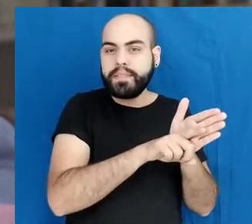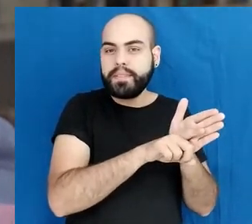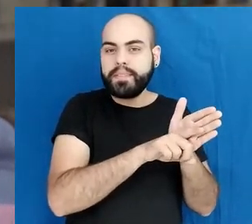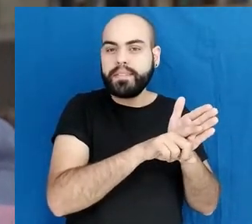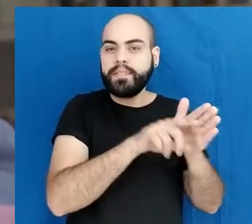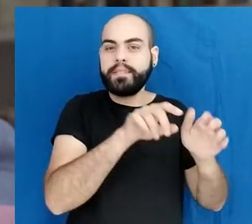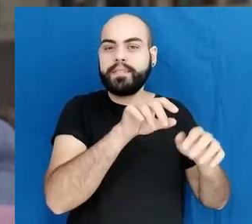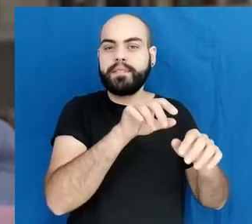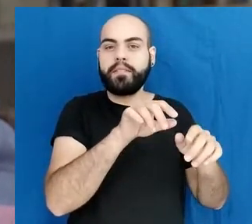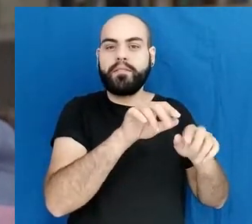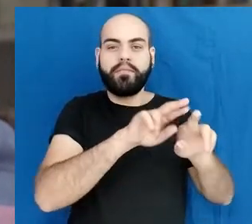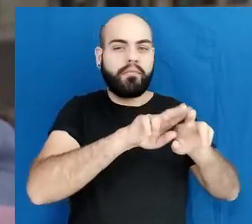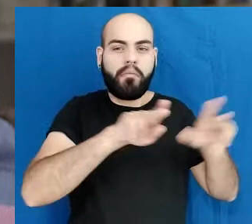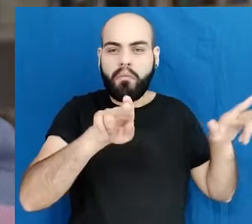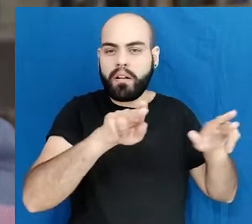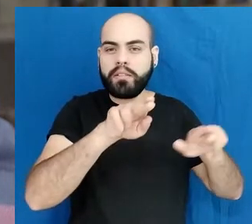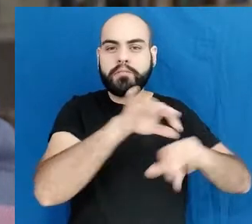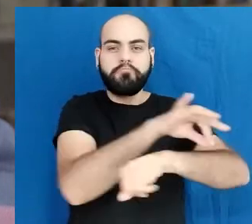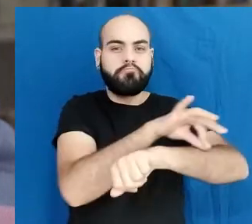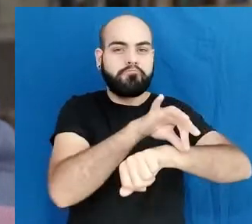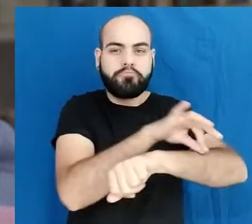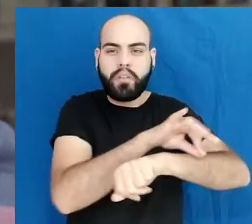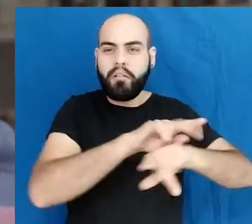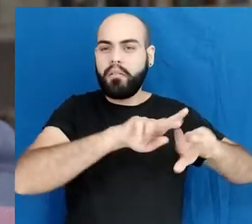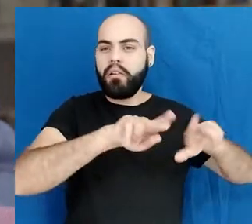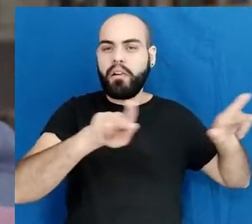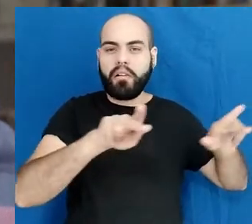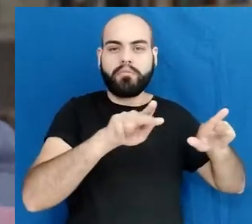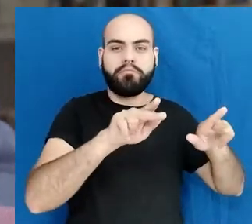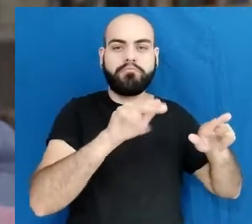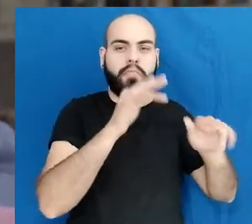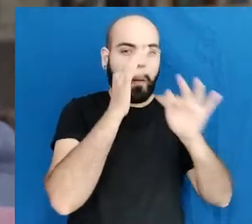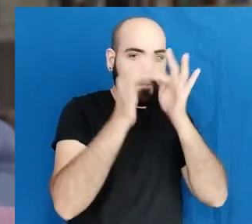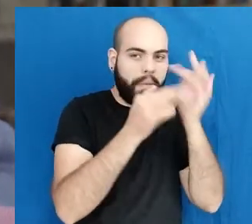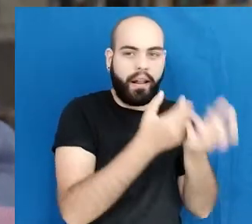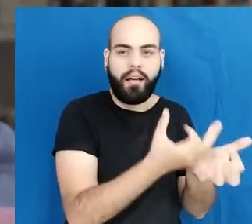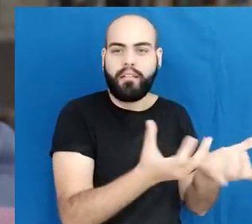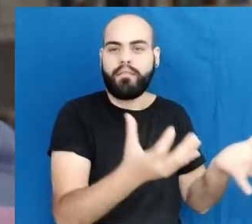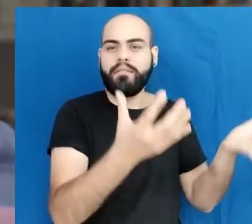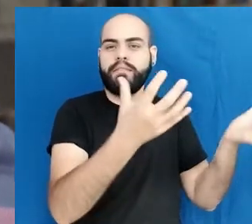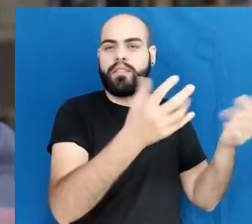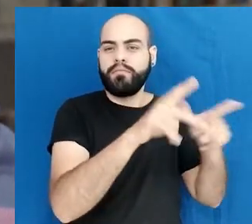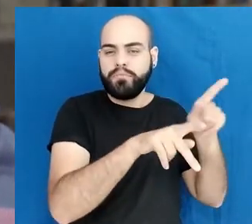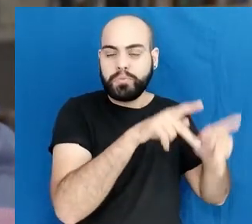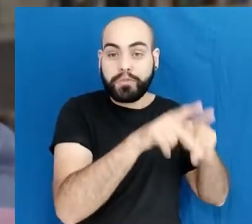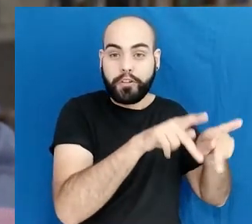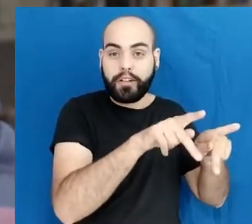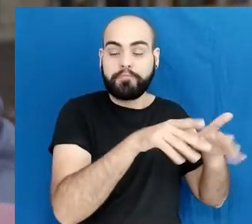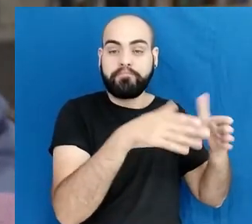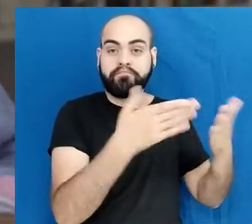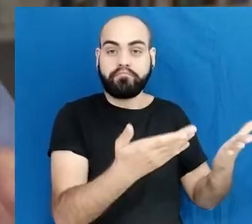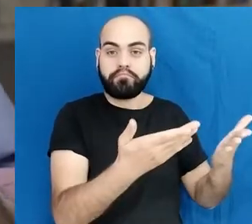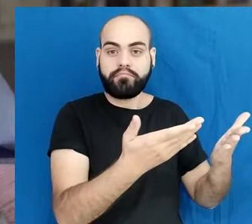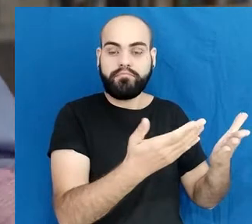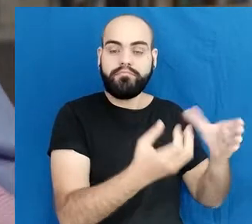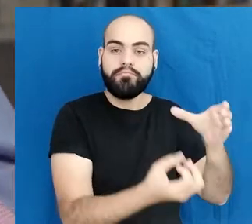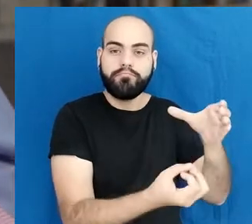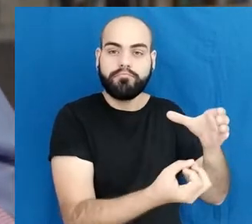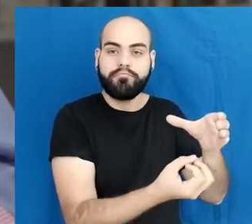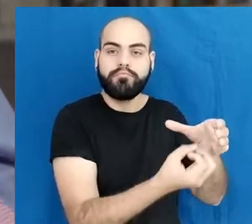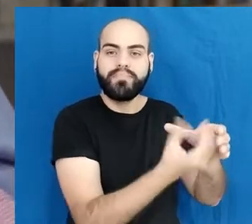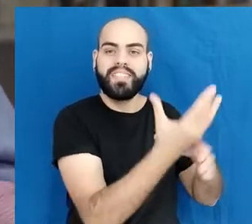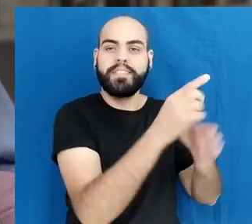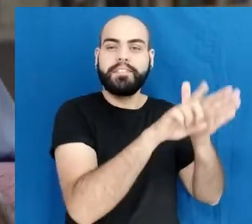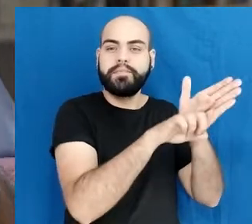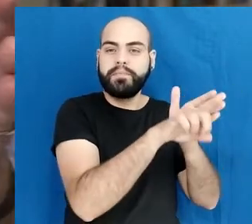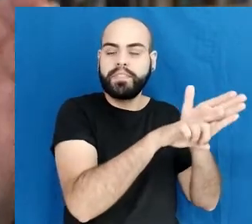de doutorado sobre, não sei, plantas homeopáticas e medicina popular. Ele trazia